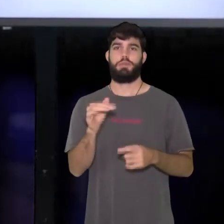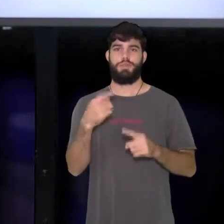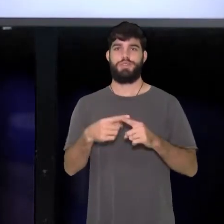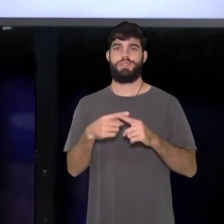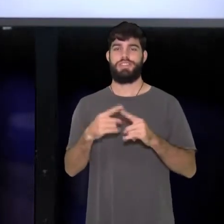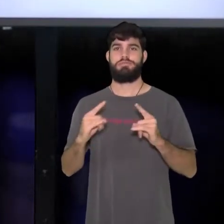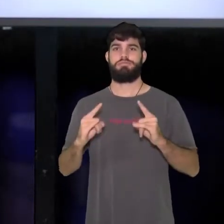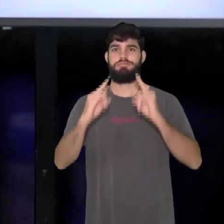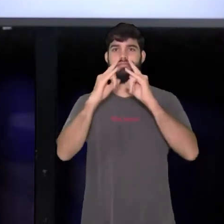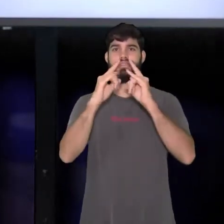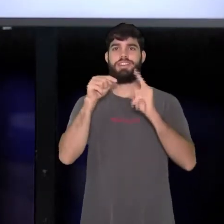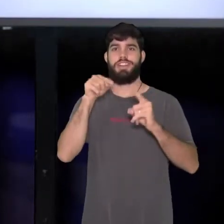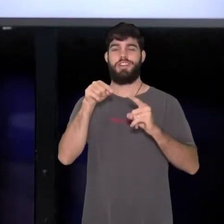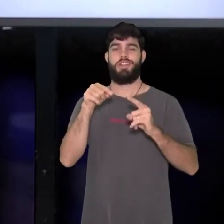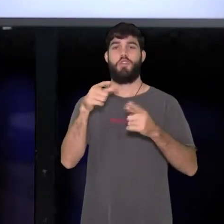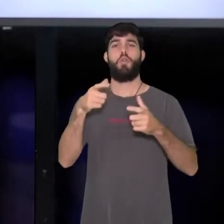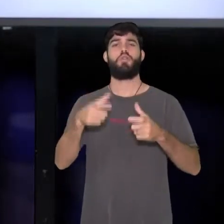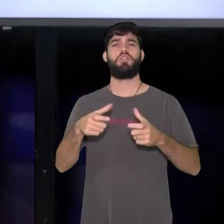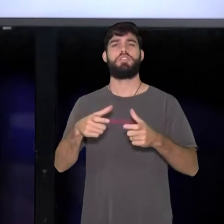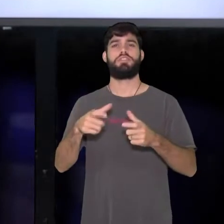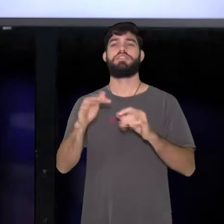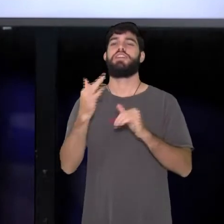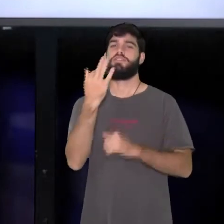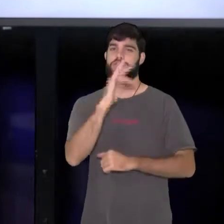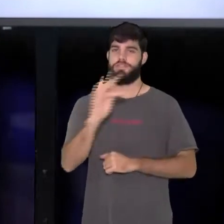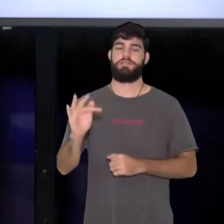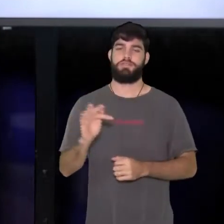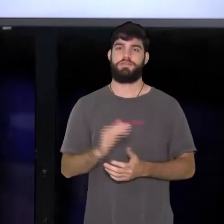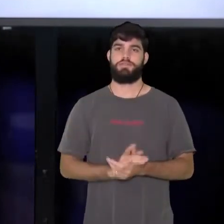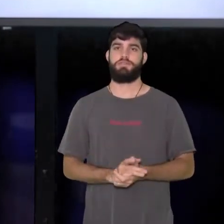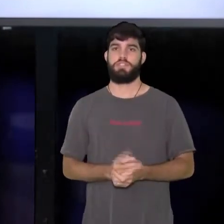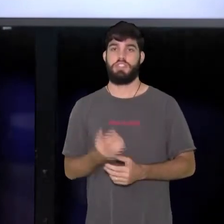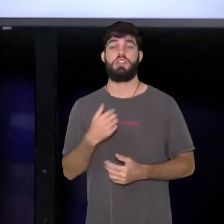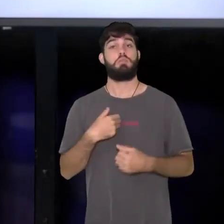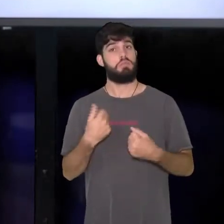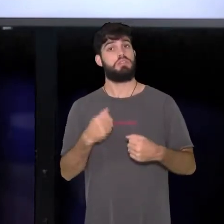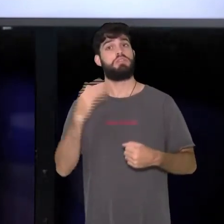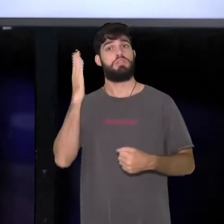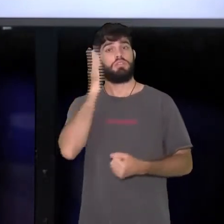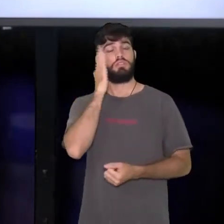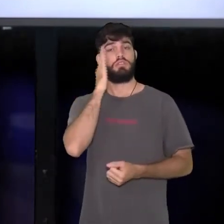Eiffel? Na França, em Paris. E eu tenho que dar conta desses